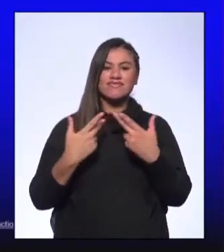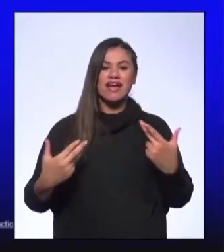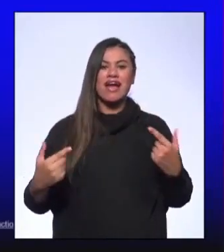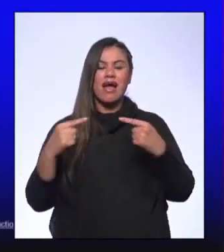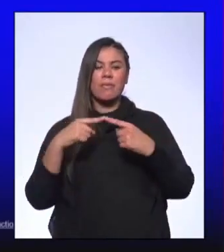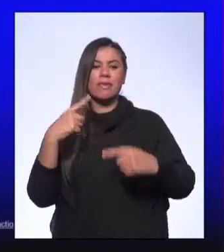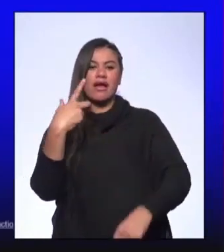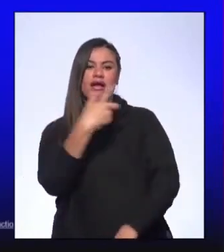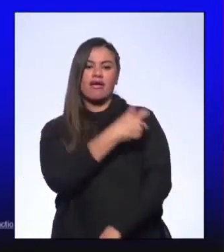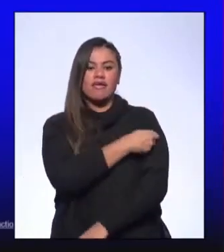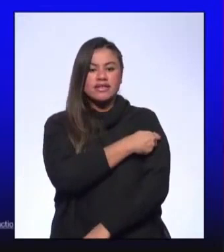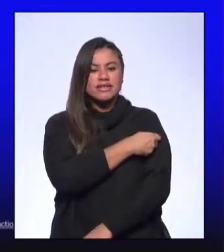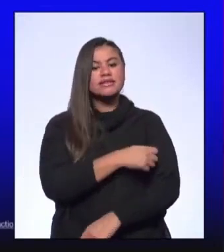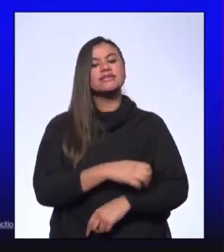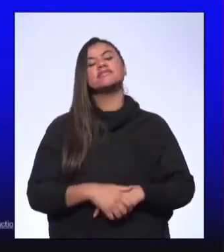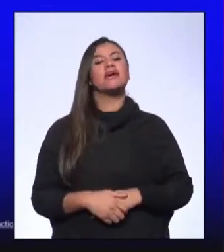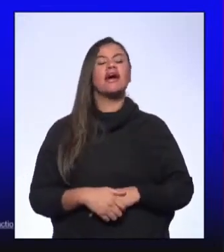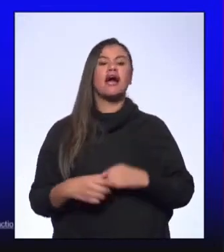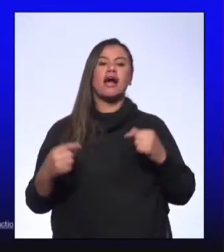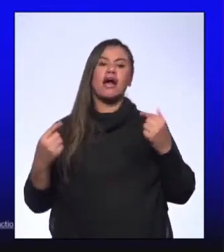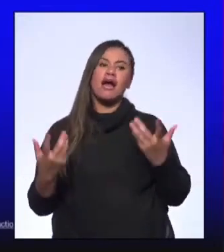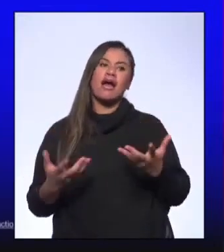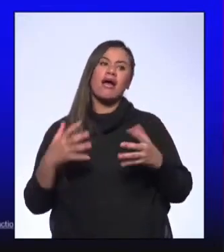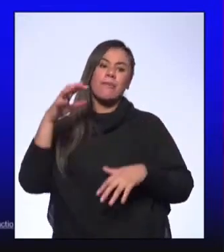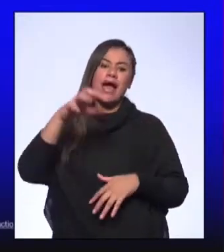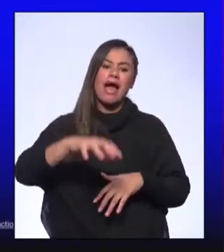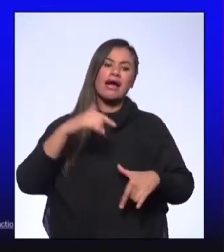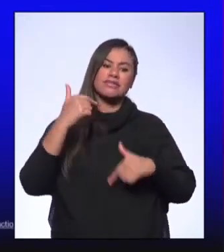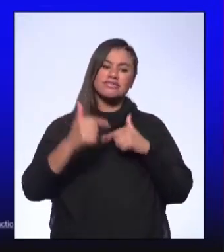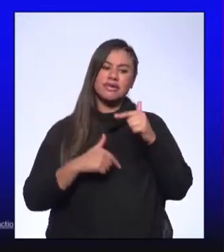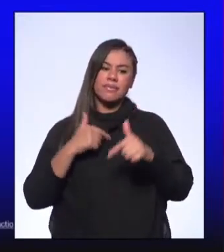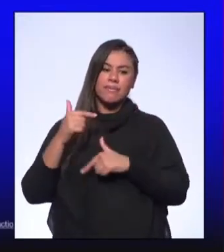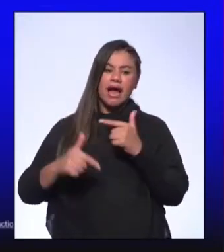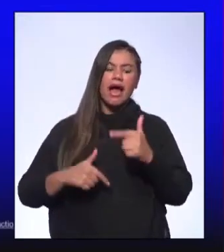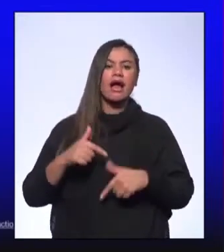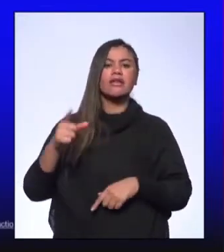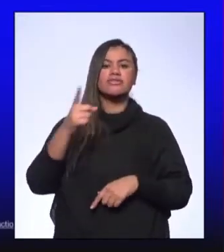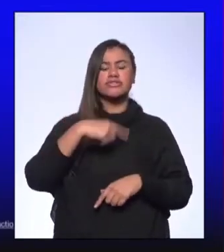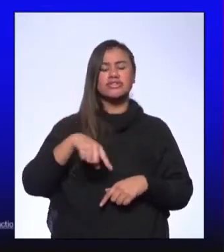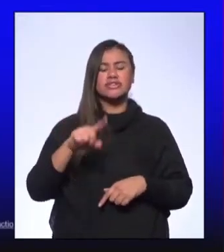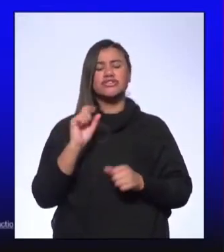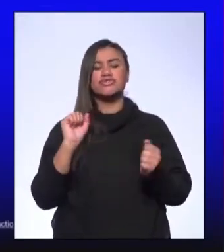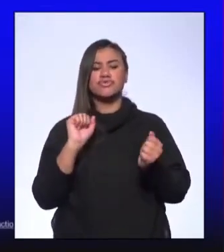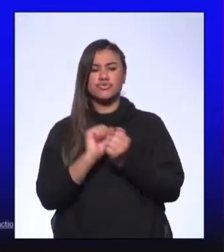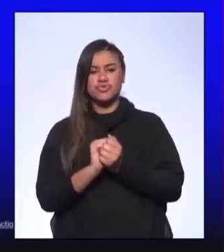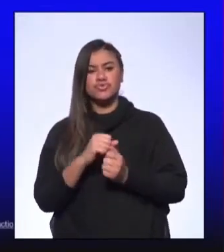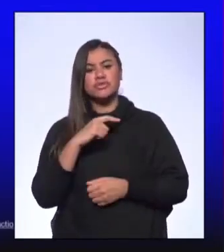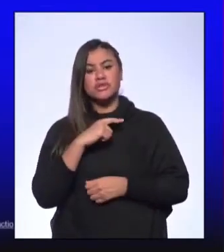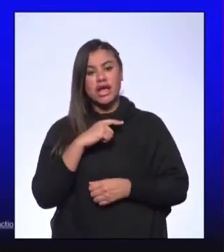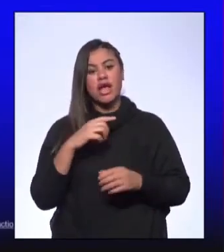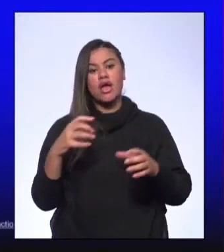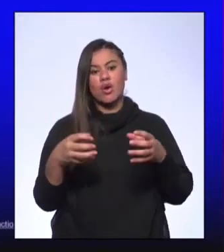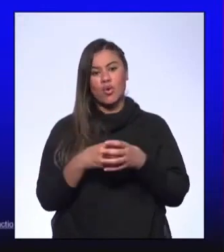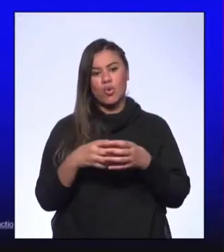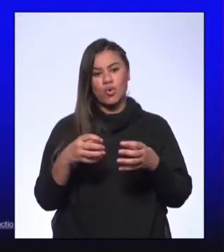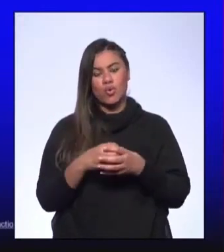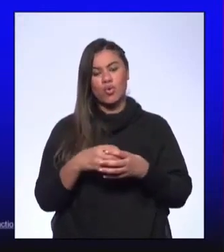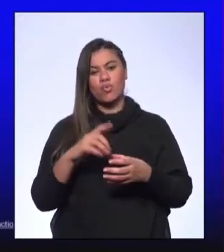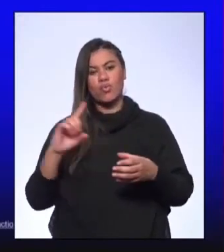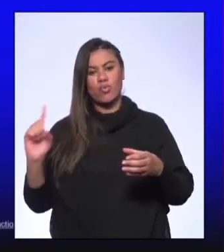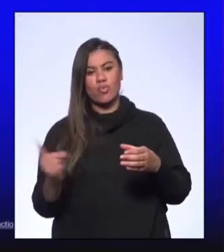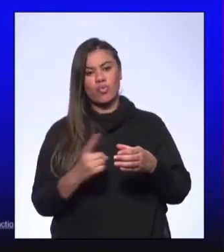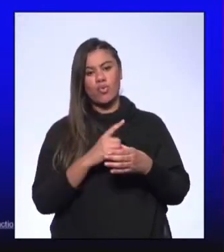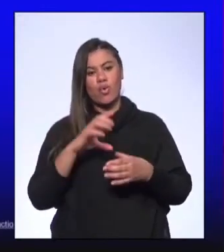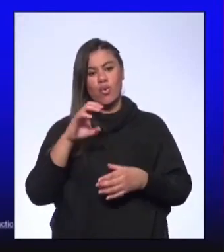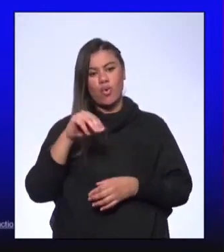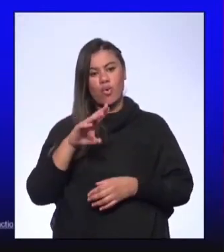para comentar que essa é uma área de trabalho que a gente participa bastante. Eu sou membro do Comitê Permanente em Assessoramento de